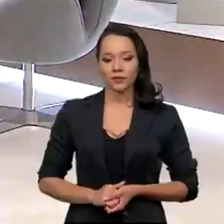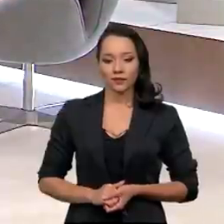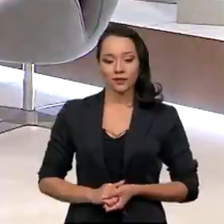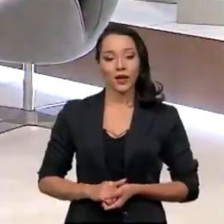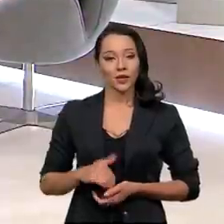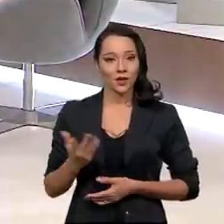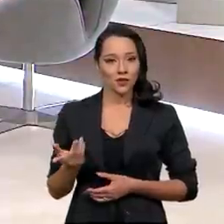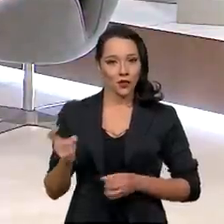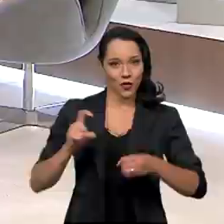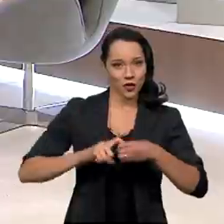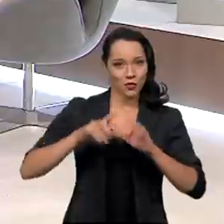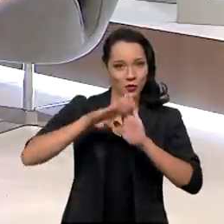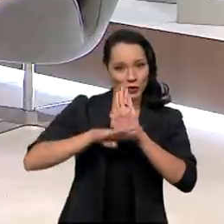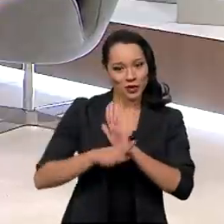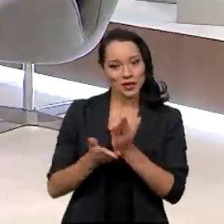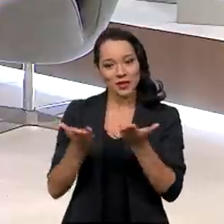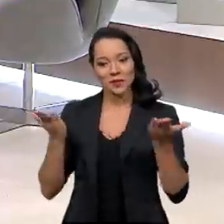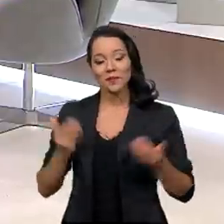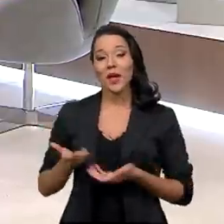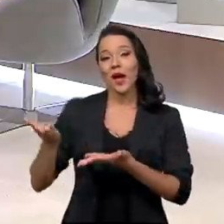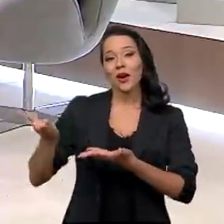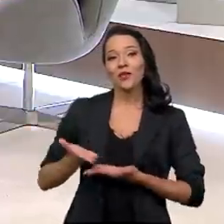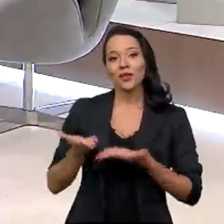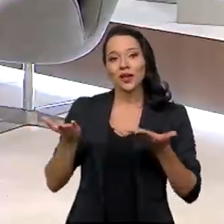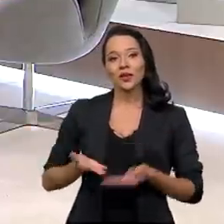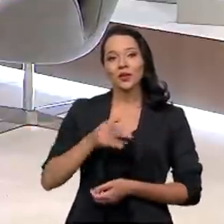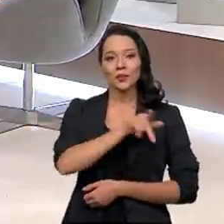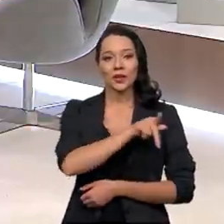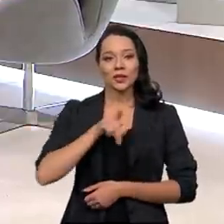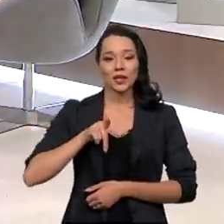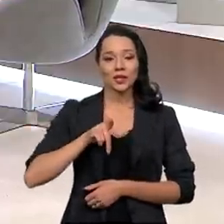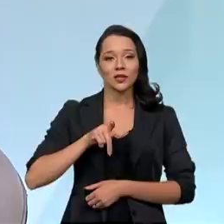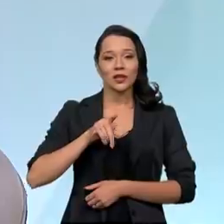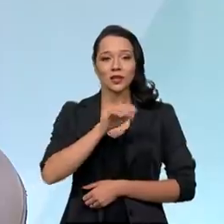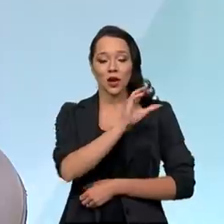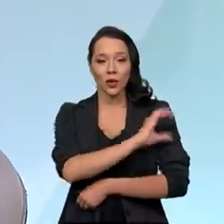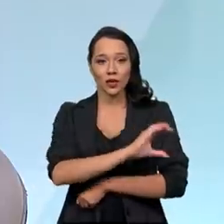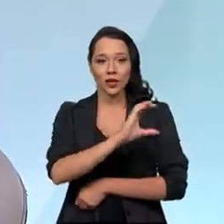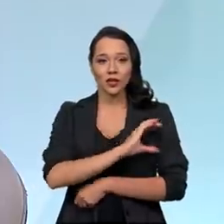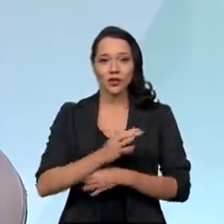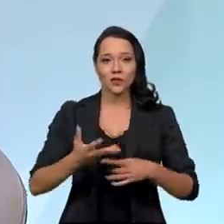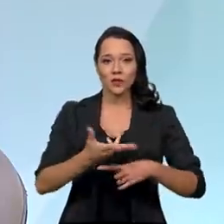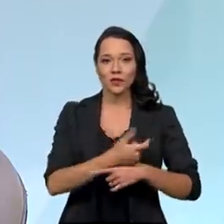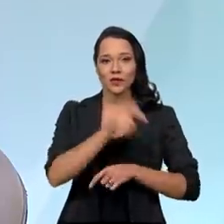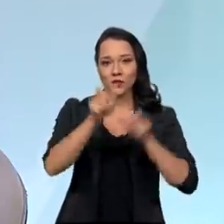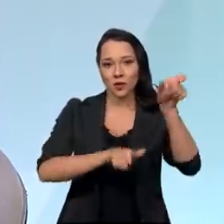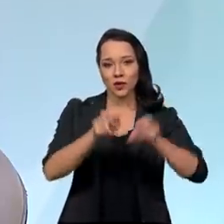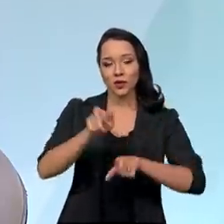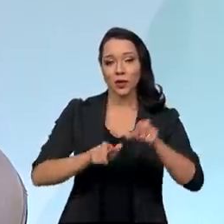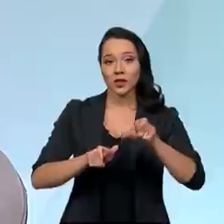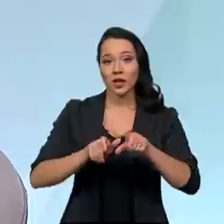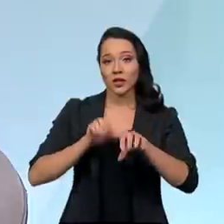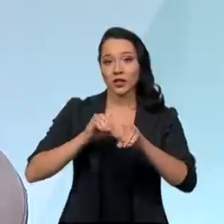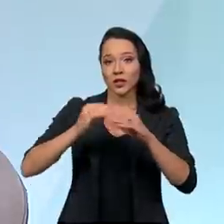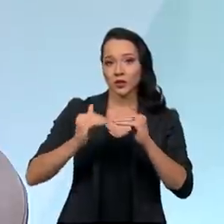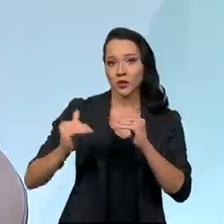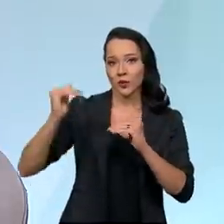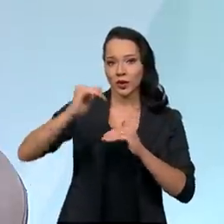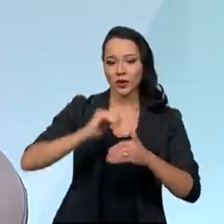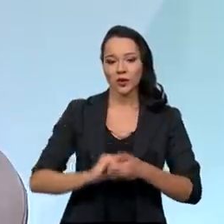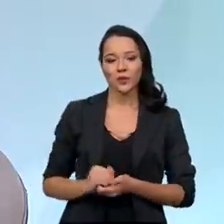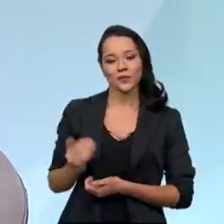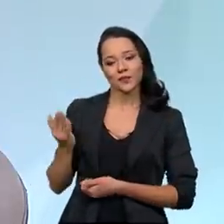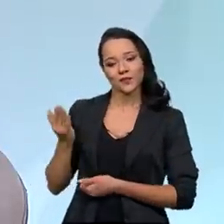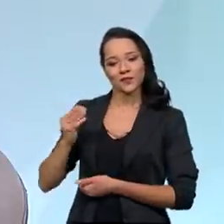De volta com o Brasil em Pauta, a convidada hoje é a presidente da Coordenação de Aperfeiçoamento de Pessoal de Nível Superior, a CAPES,